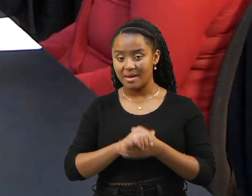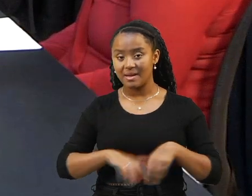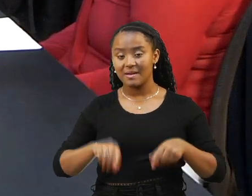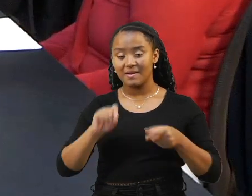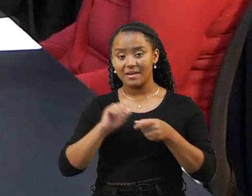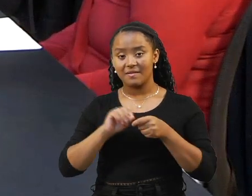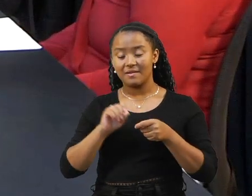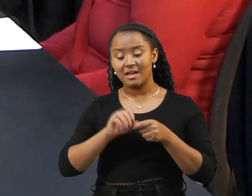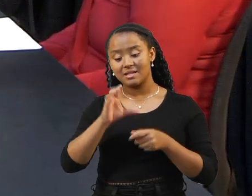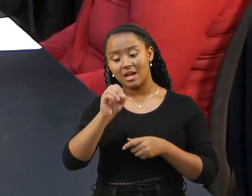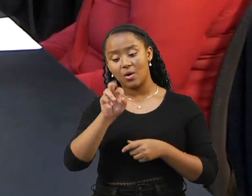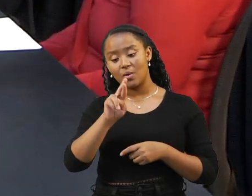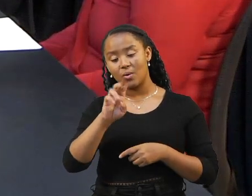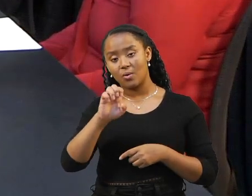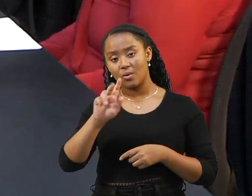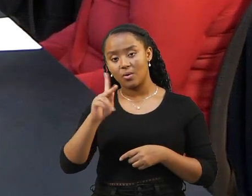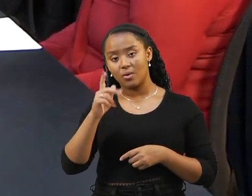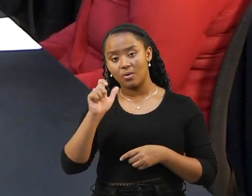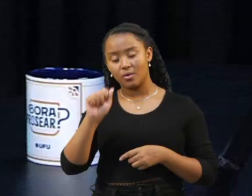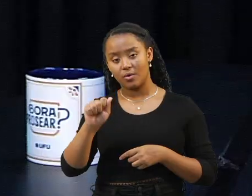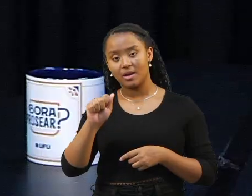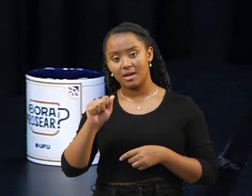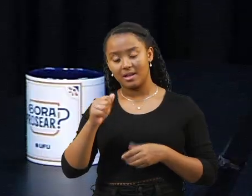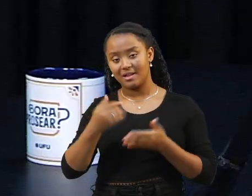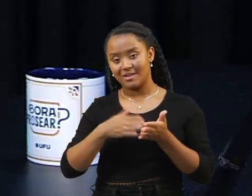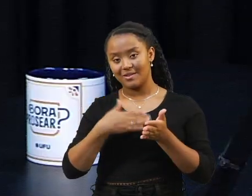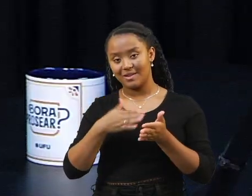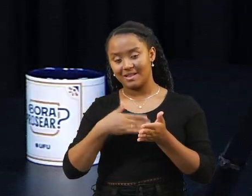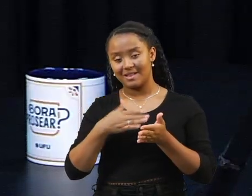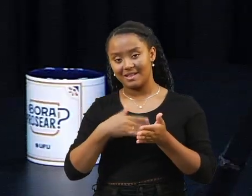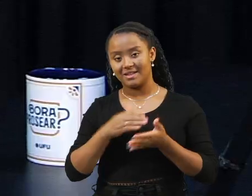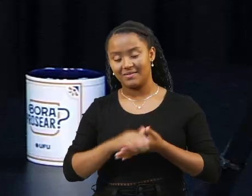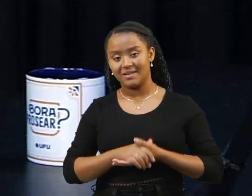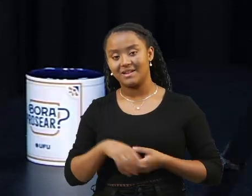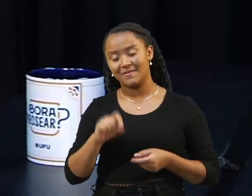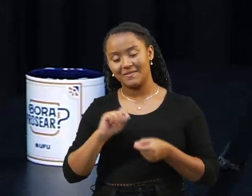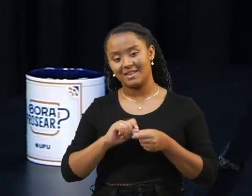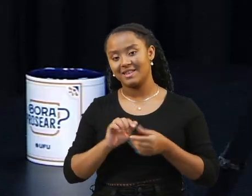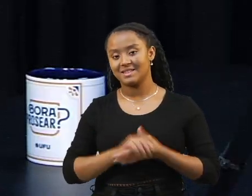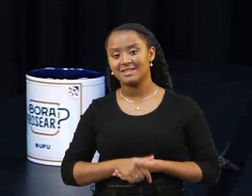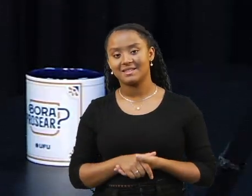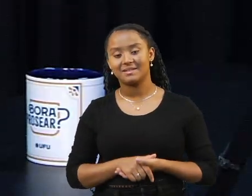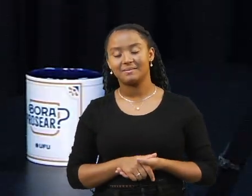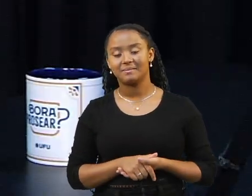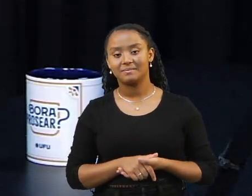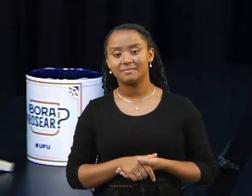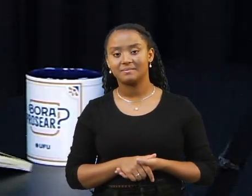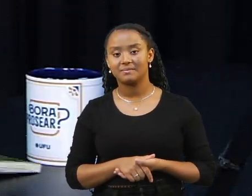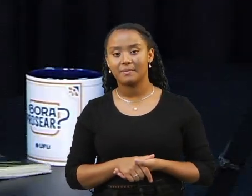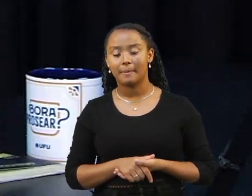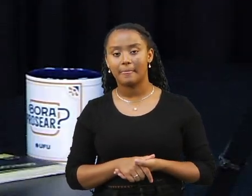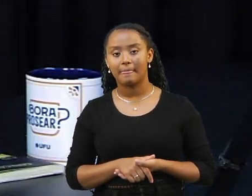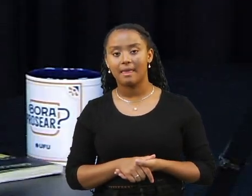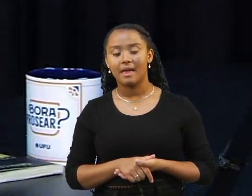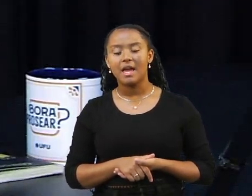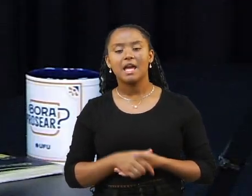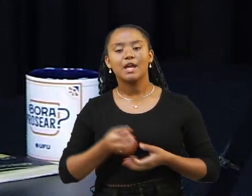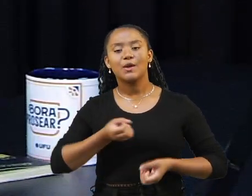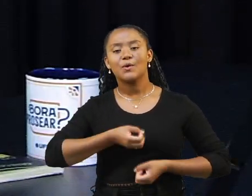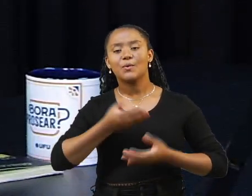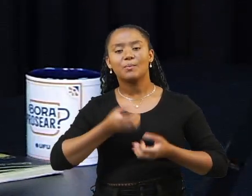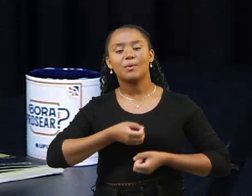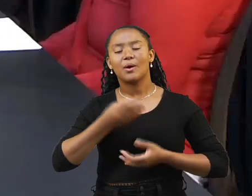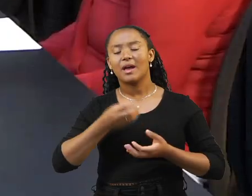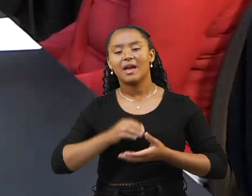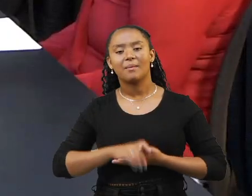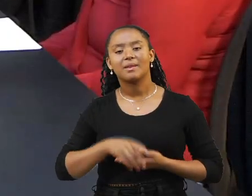fez a orelha do livro. O marido fez, assim, com muita relutância, mas fez. E